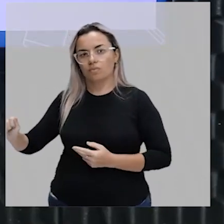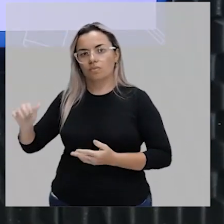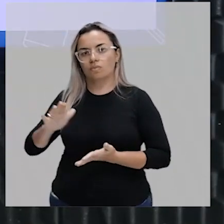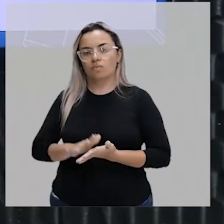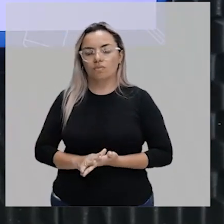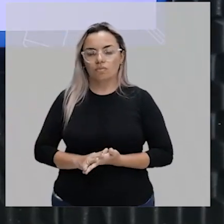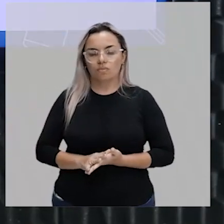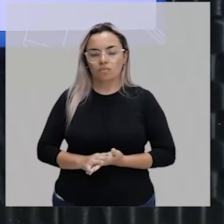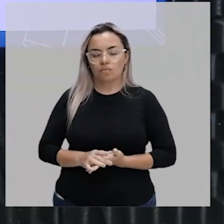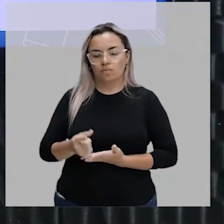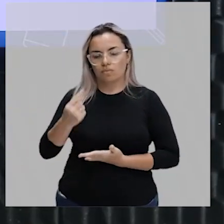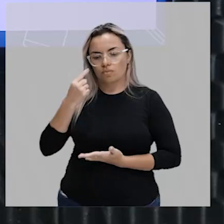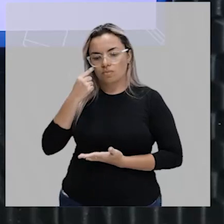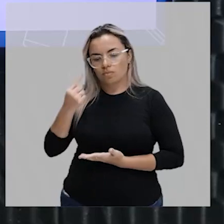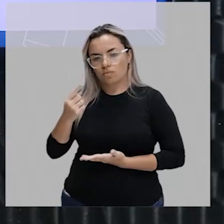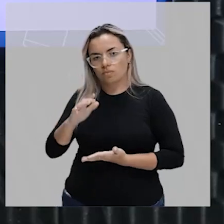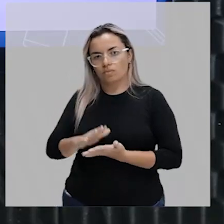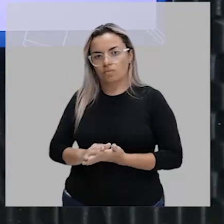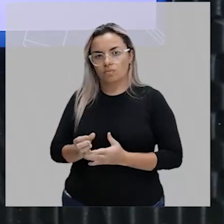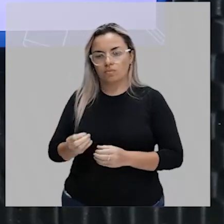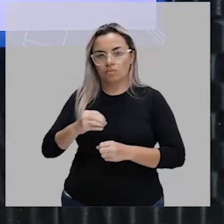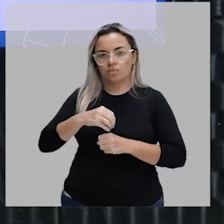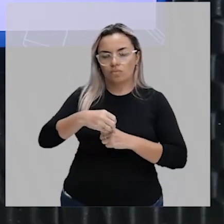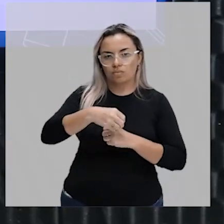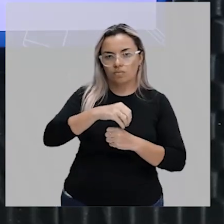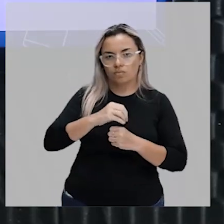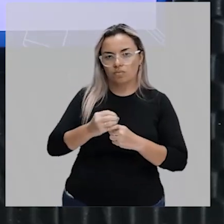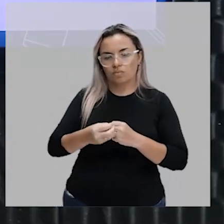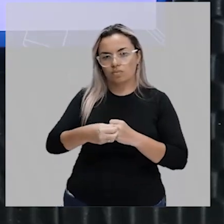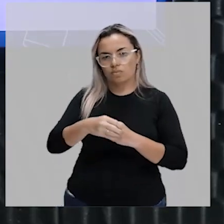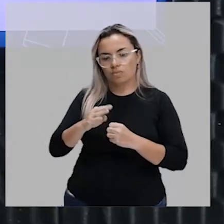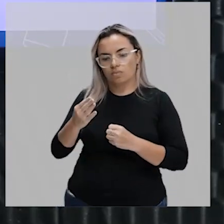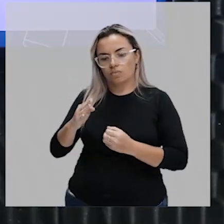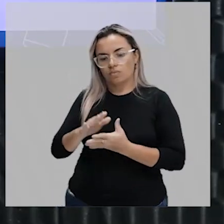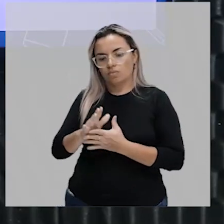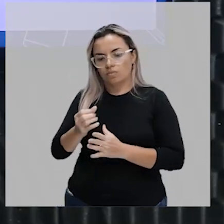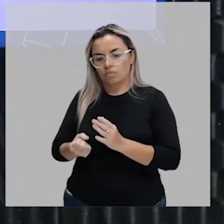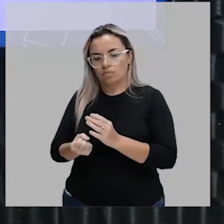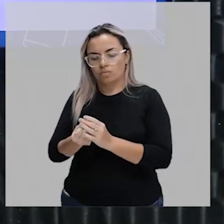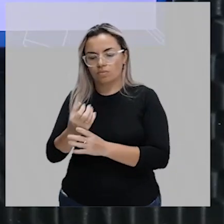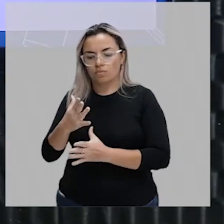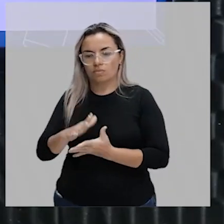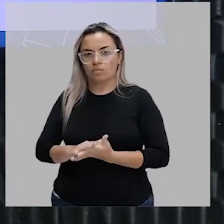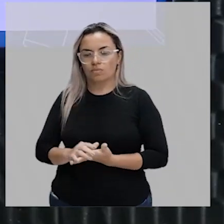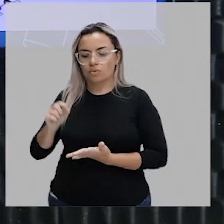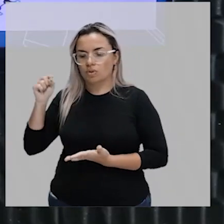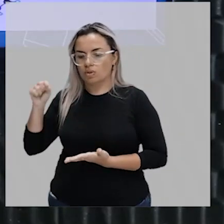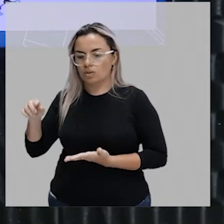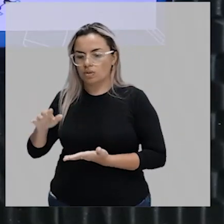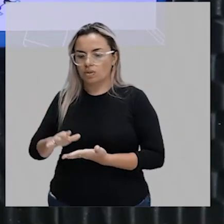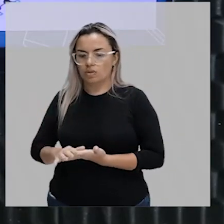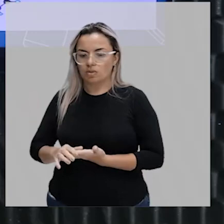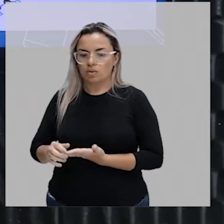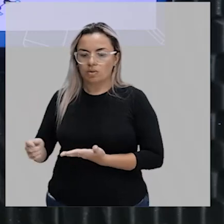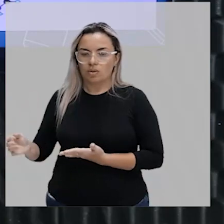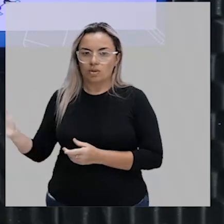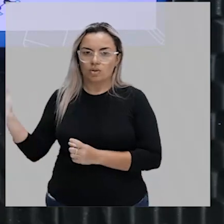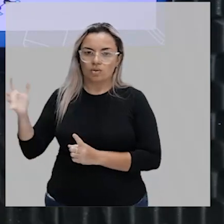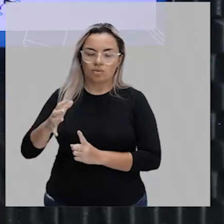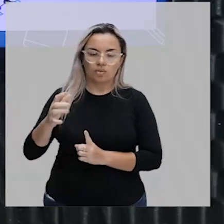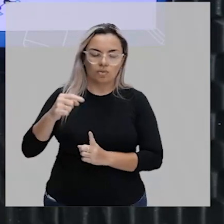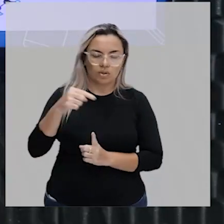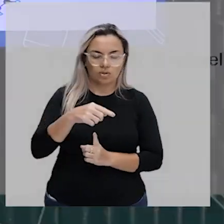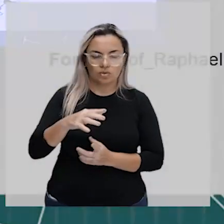veja, componente que está presente no ser vivo sendo formado por componentes inorgânicos. Muito